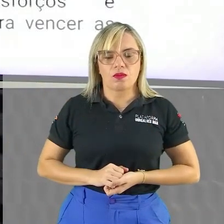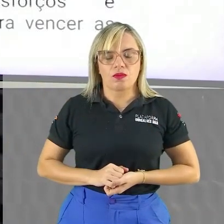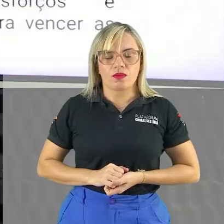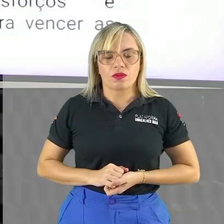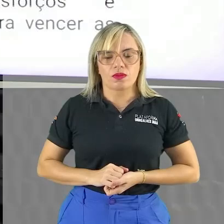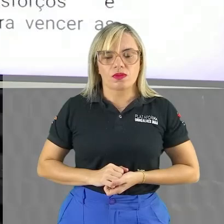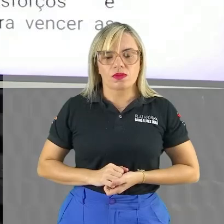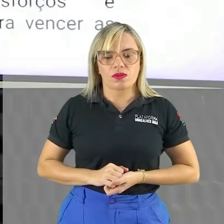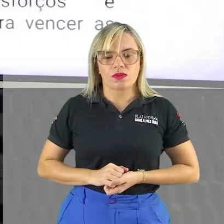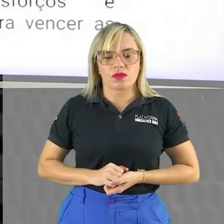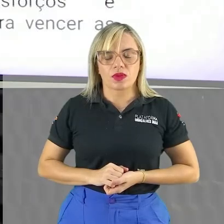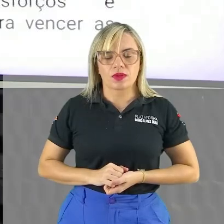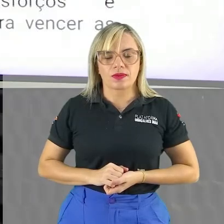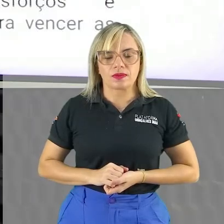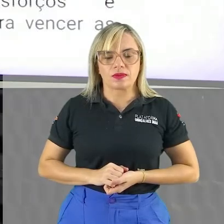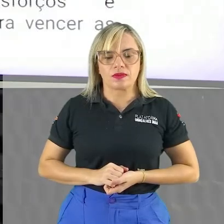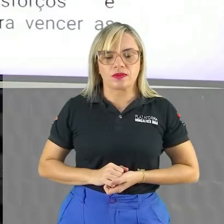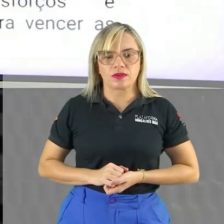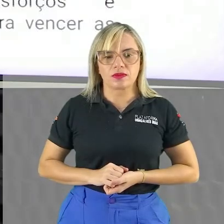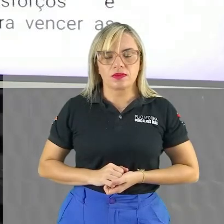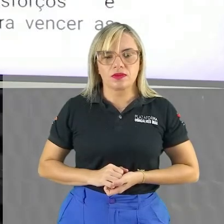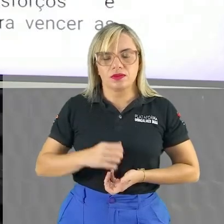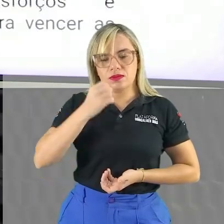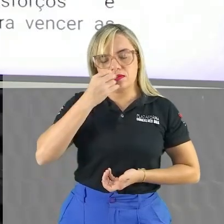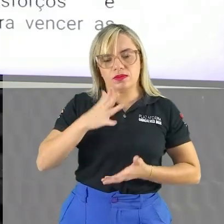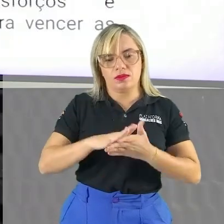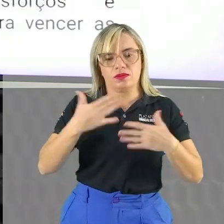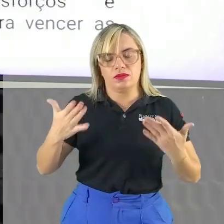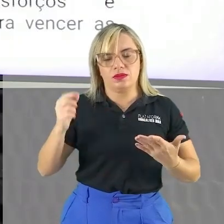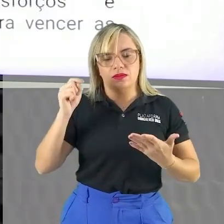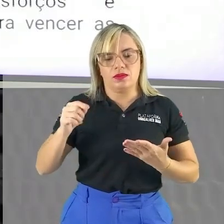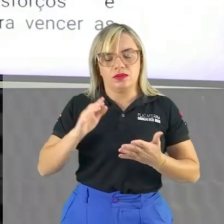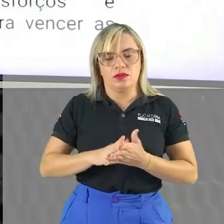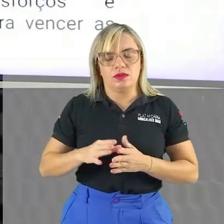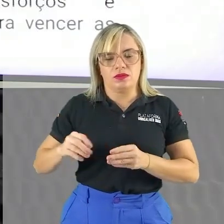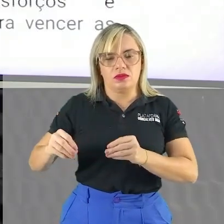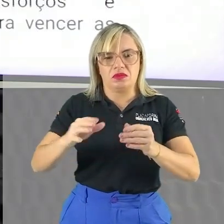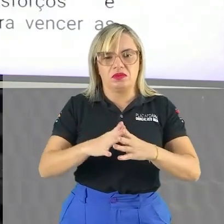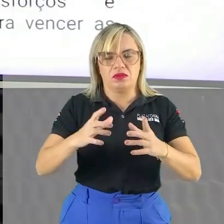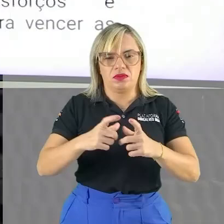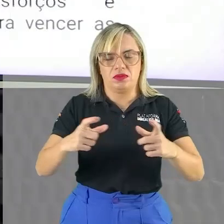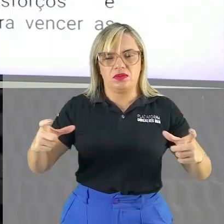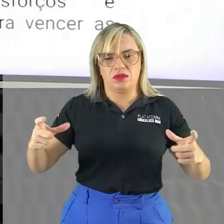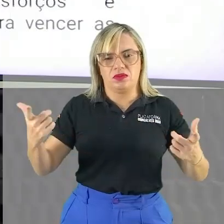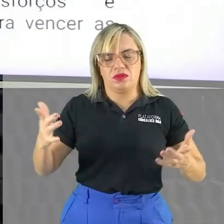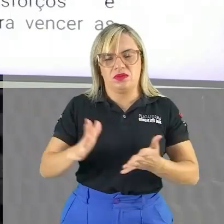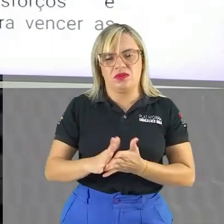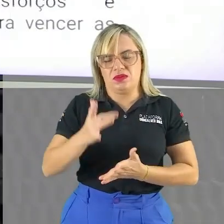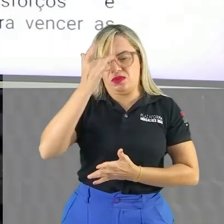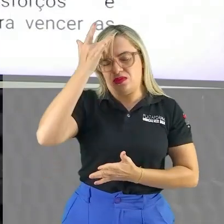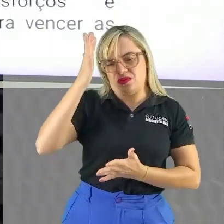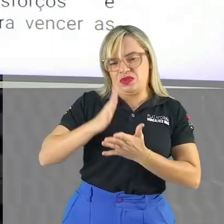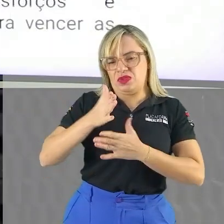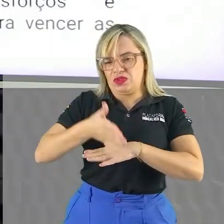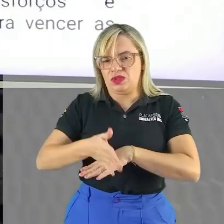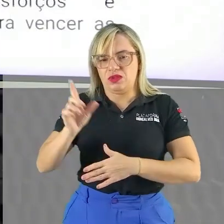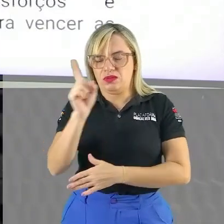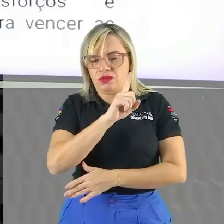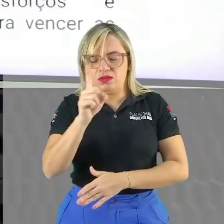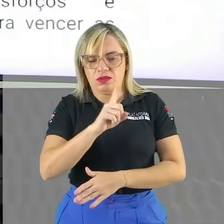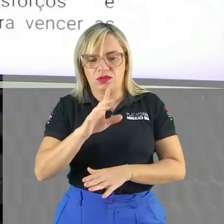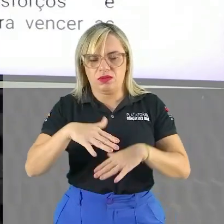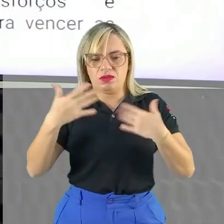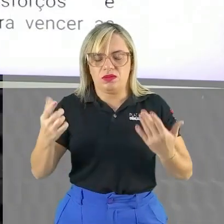investimentos continuados para vencer as barreiras naturais. Bom, gente, aí o território extenso, tudo bem, mas era de fácil acesso? Não era.